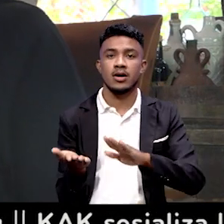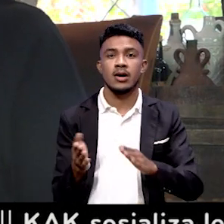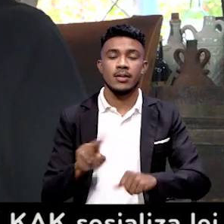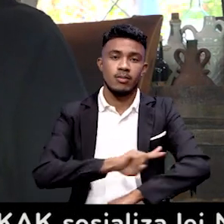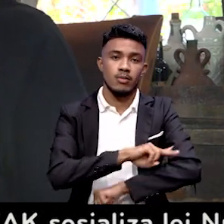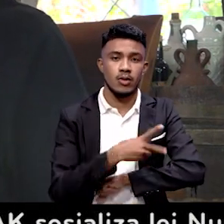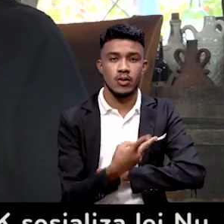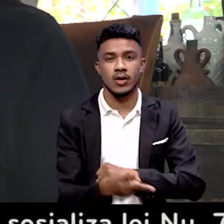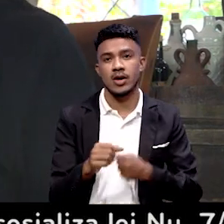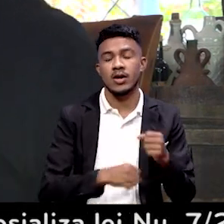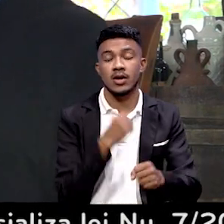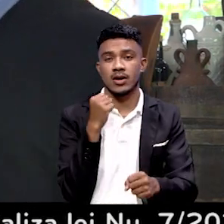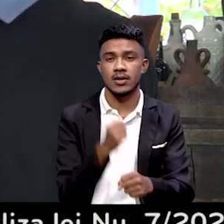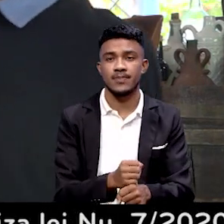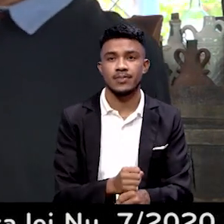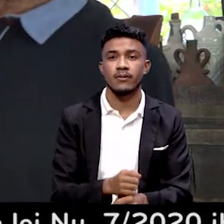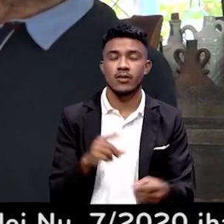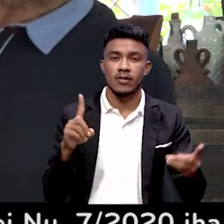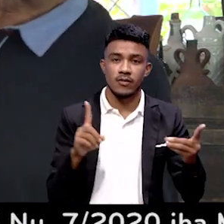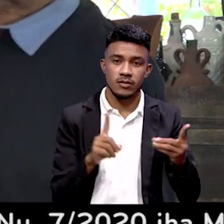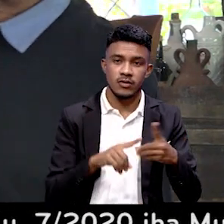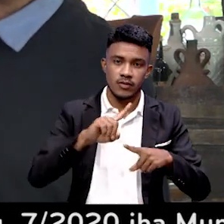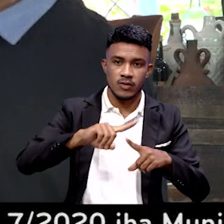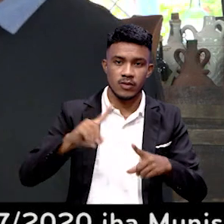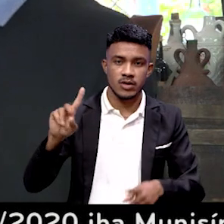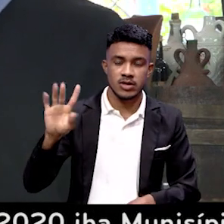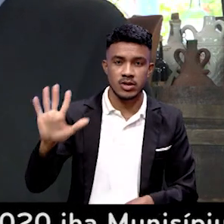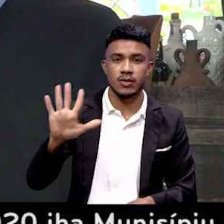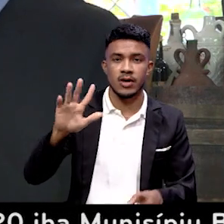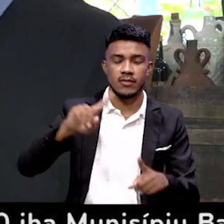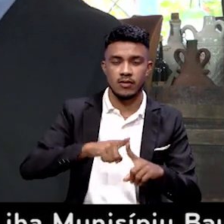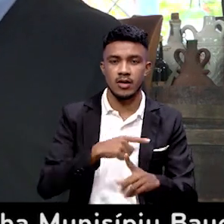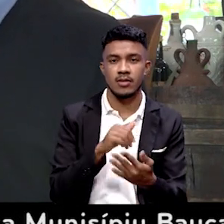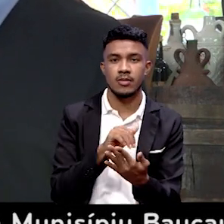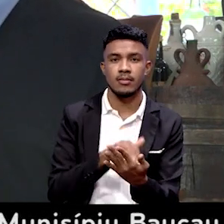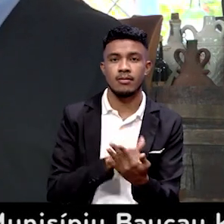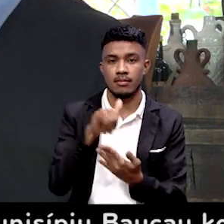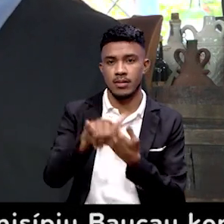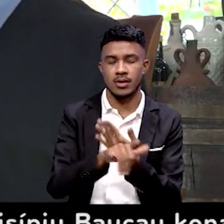de maio, o referêndum. Então, momento da né, eita